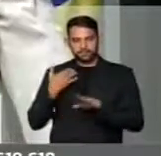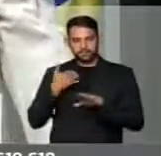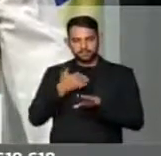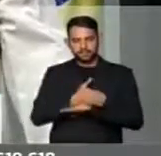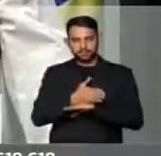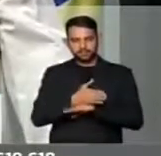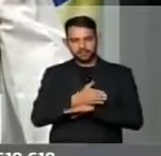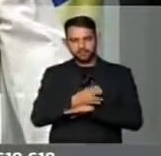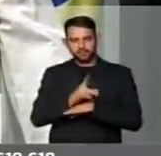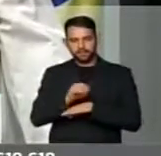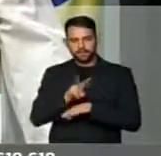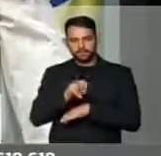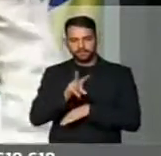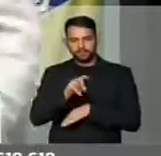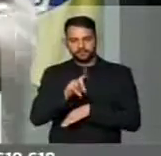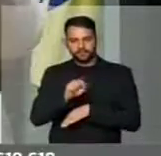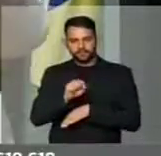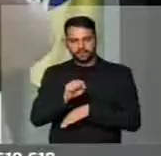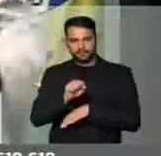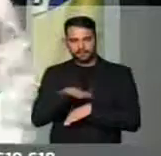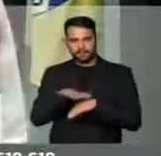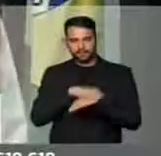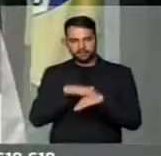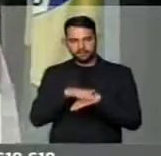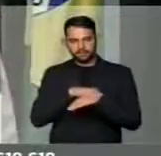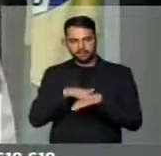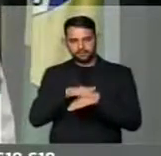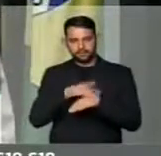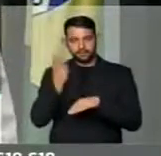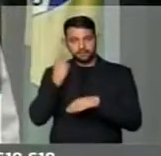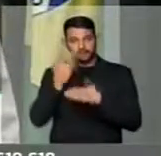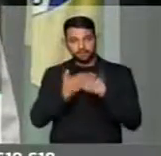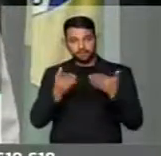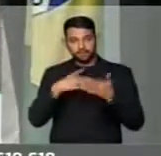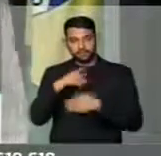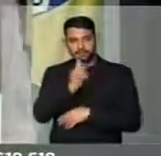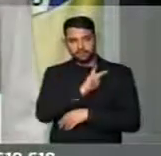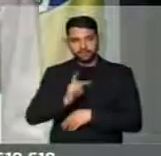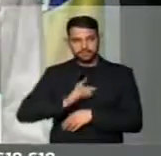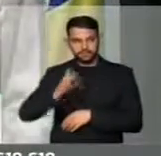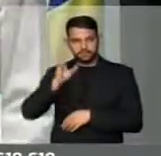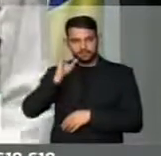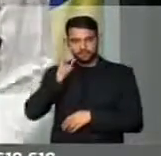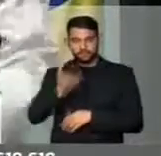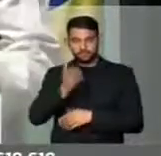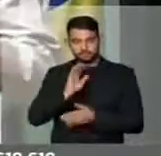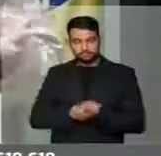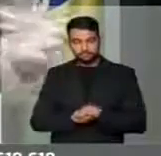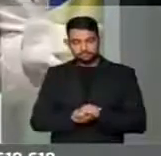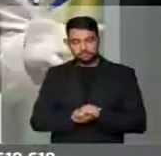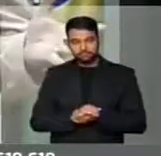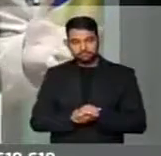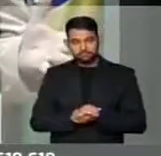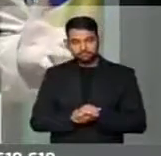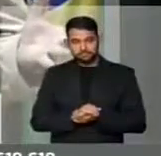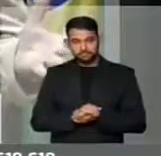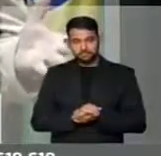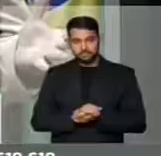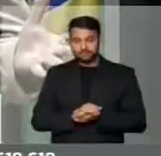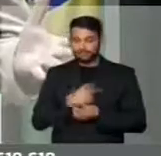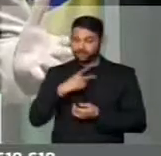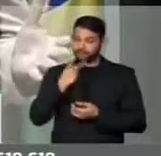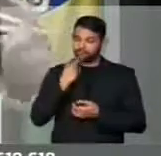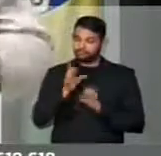ao Palácio da Alvorada para uma conversa dessa natureza com a presidente Dilma. A chaleira destampou, minha